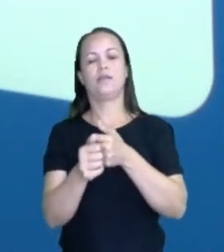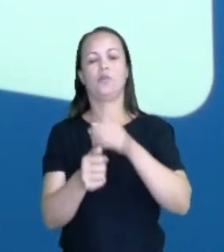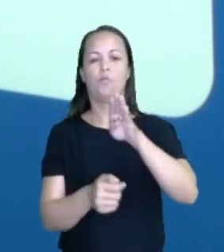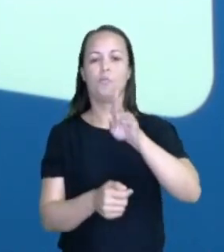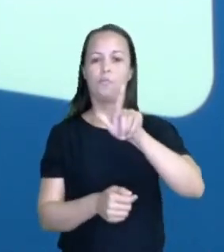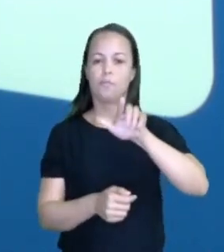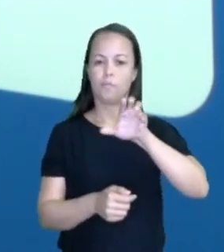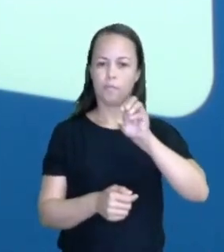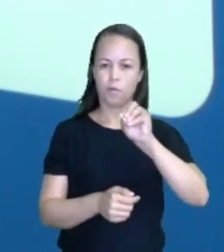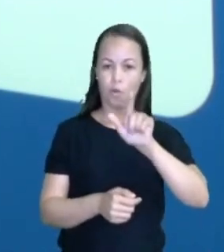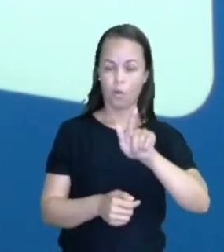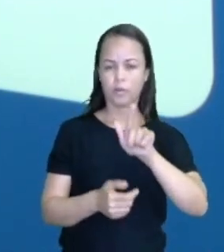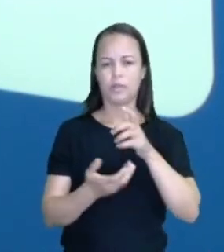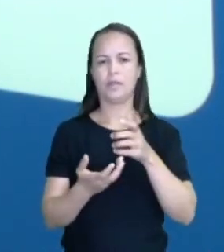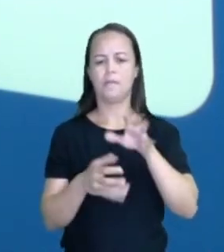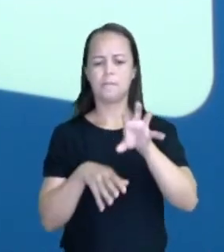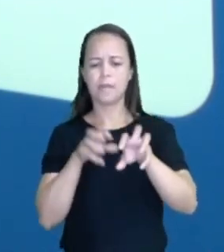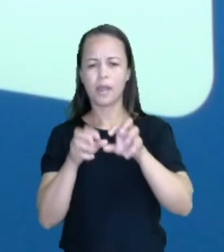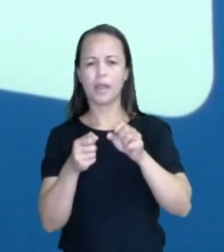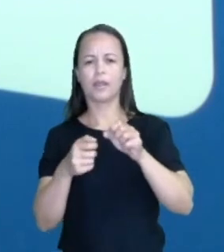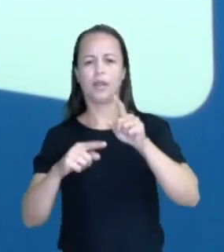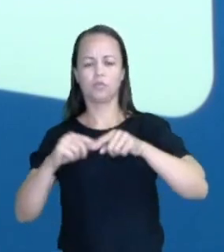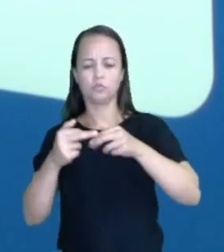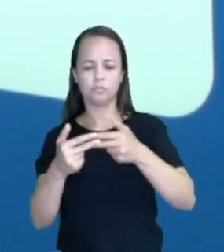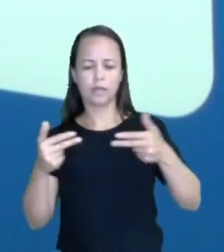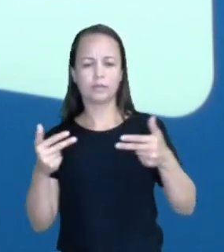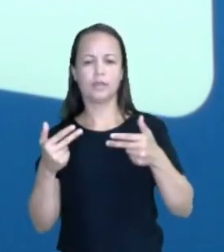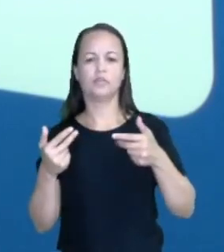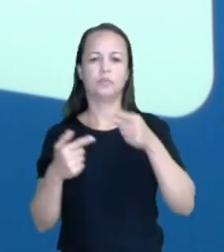os assuntos, o material lá para que vocês